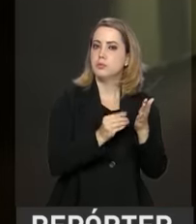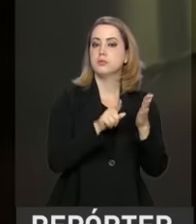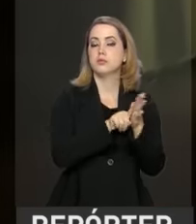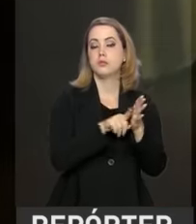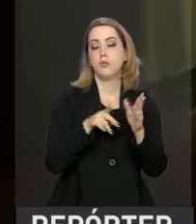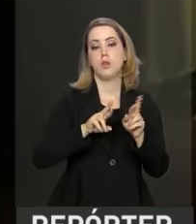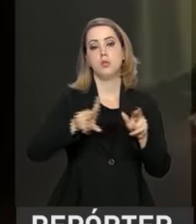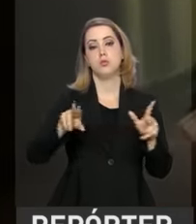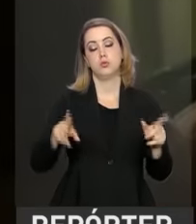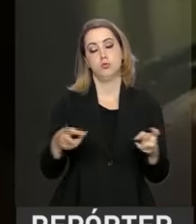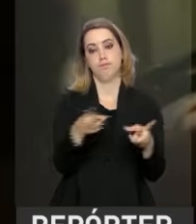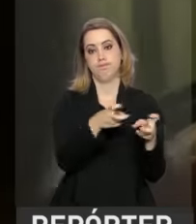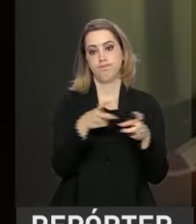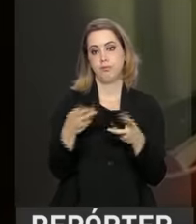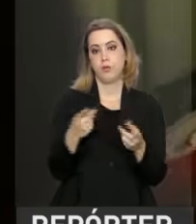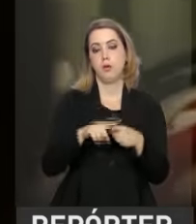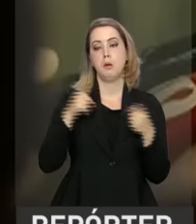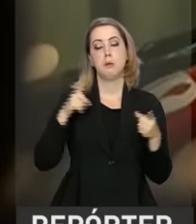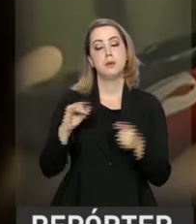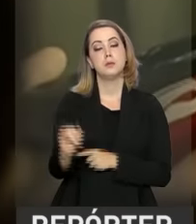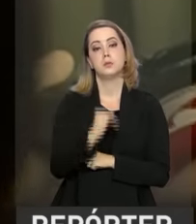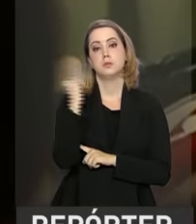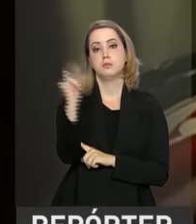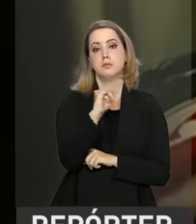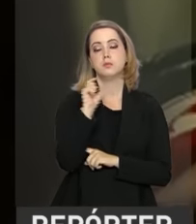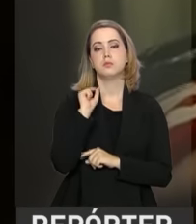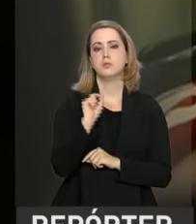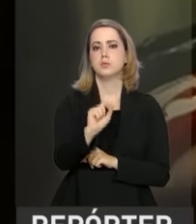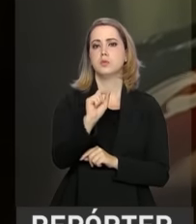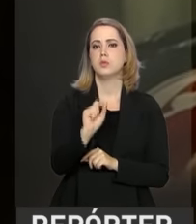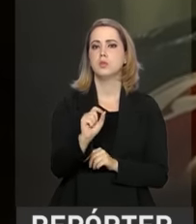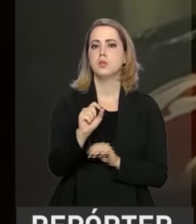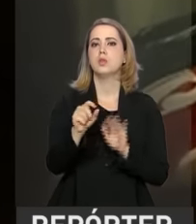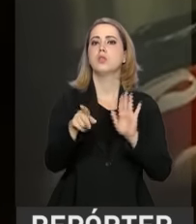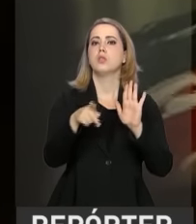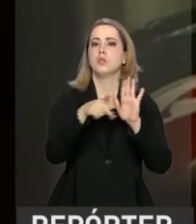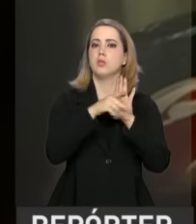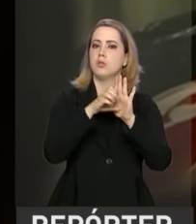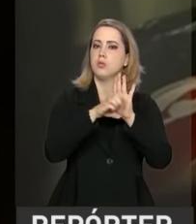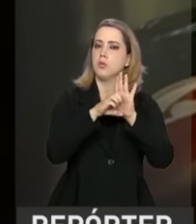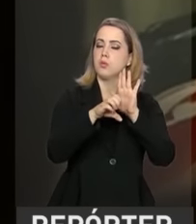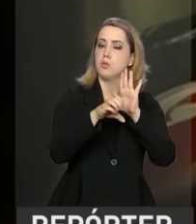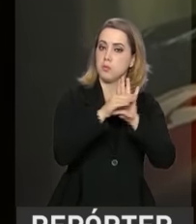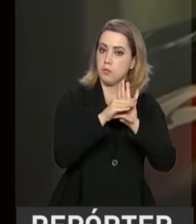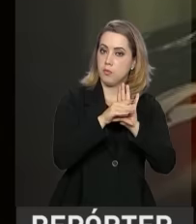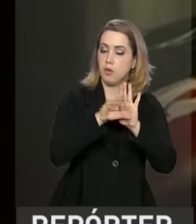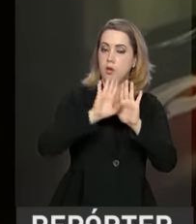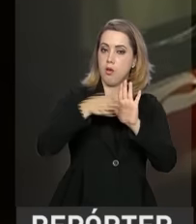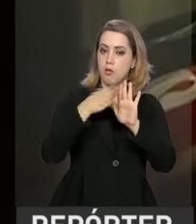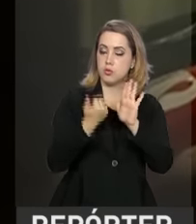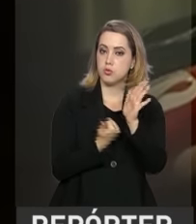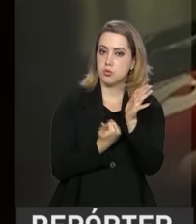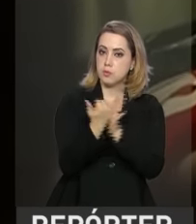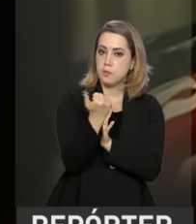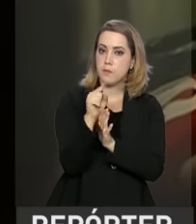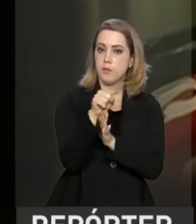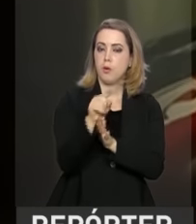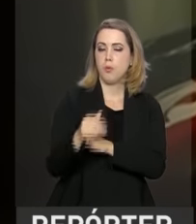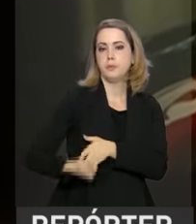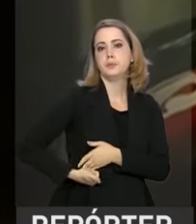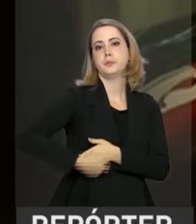diversos. Mas o importante é que a PEC está sendo muito